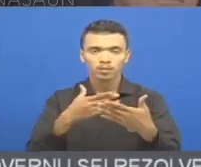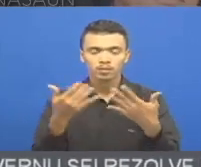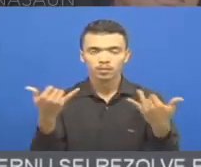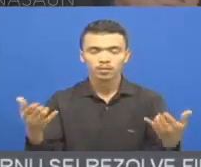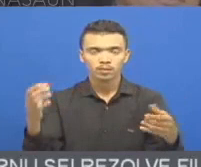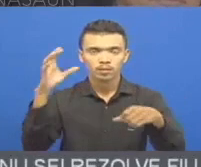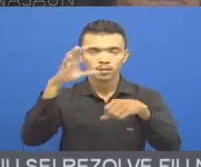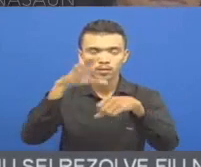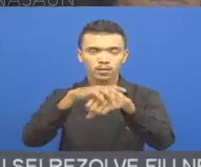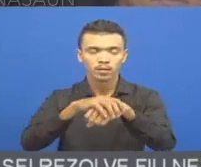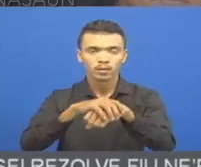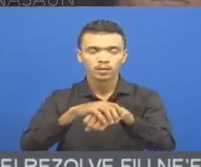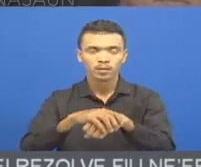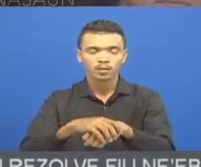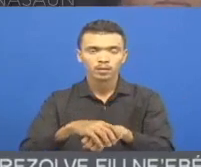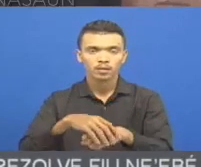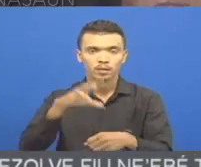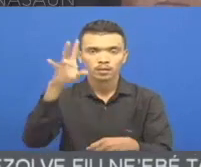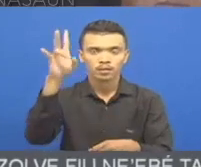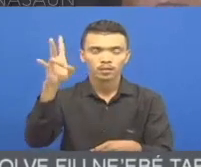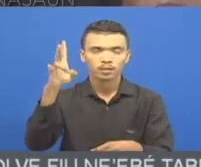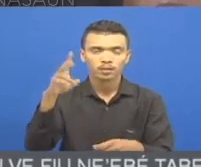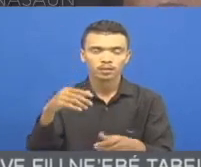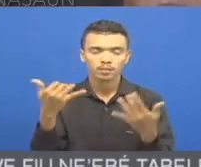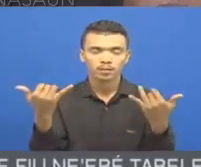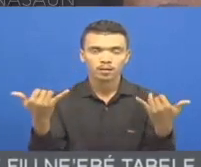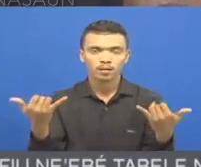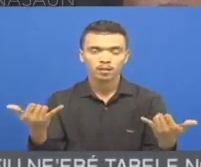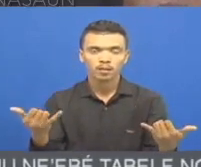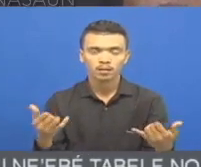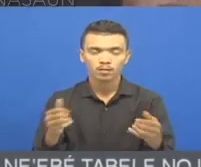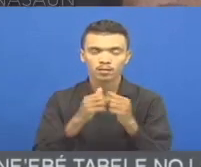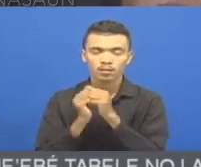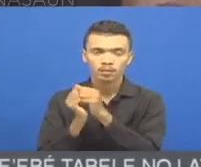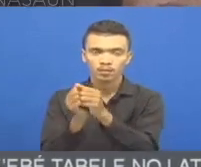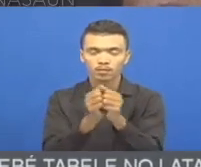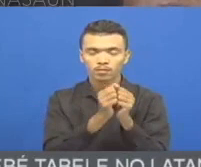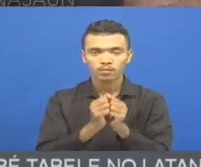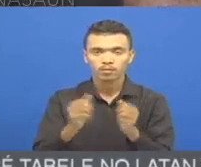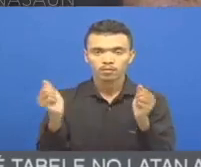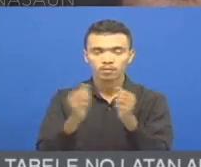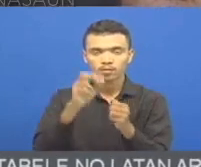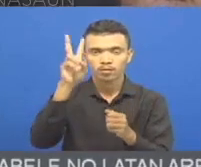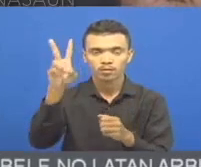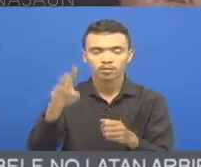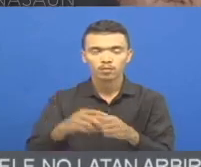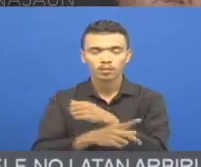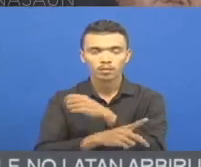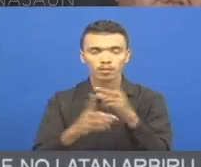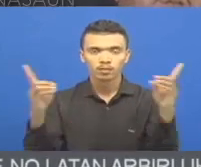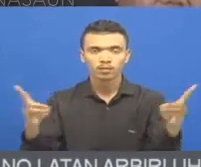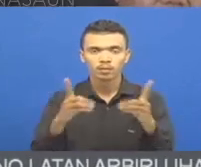ita captura na in hitu, nebem coração de hadau. Hamutu ko na ruan bema ko inda wa kontese hamutu sir